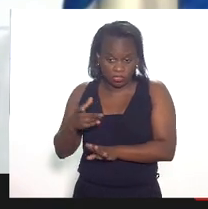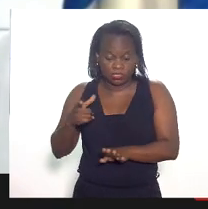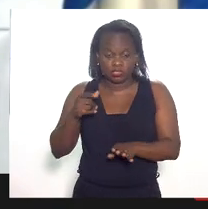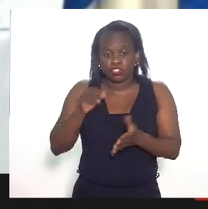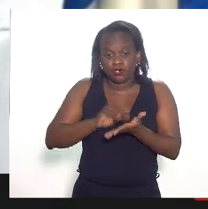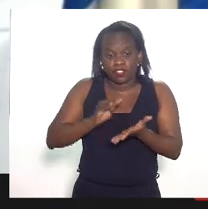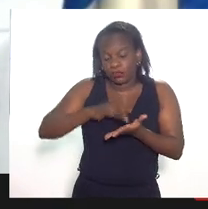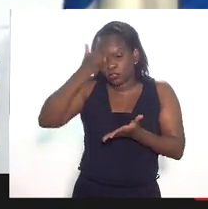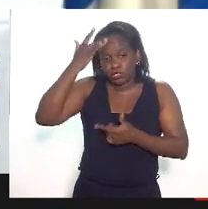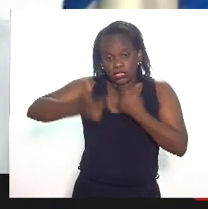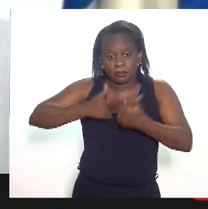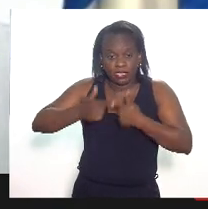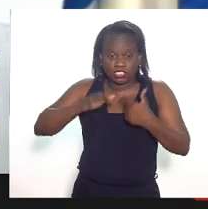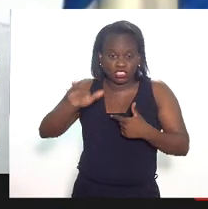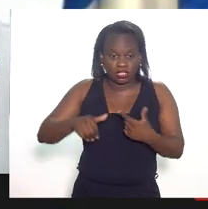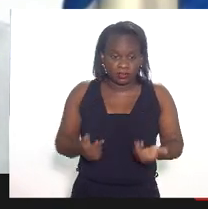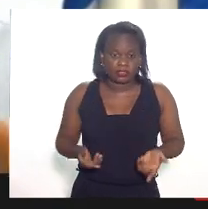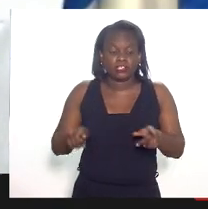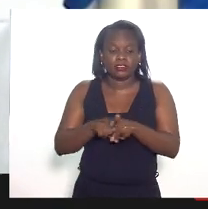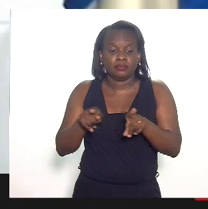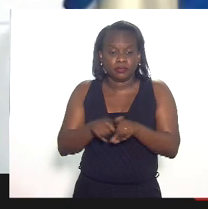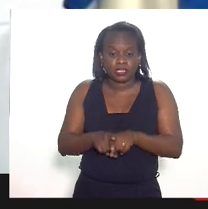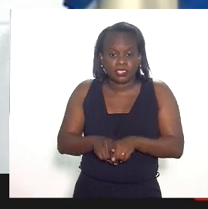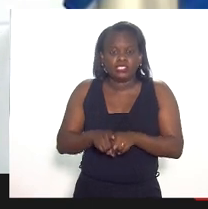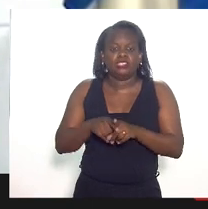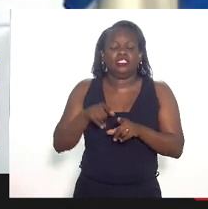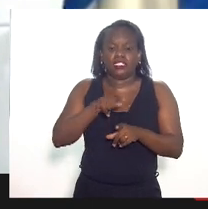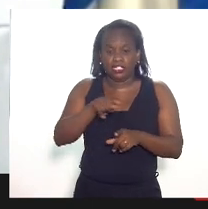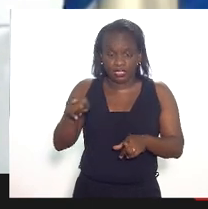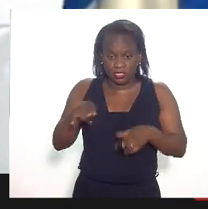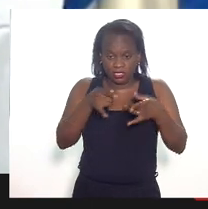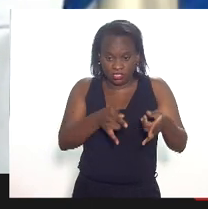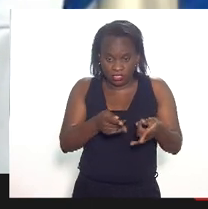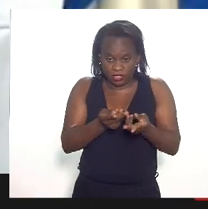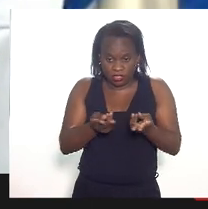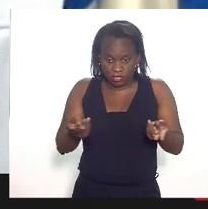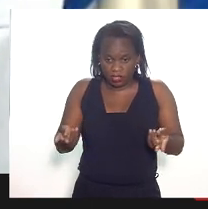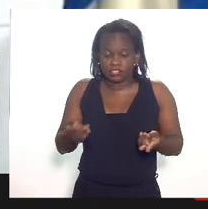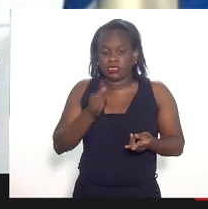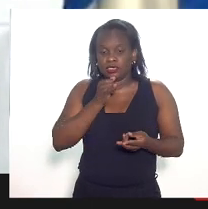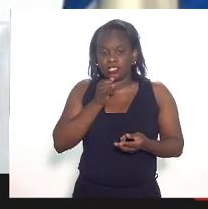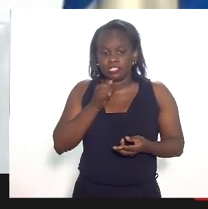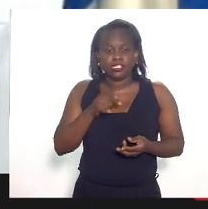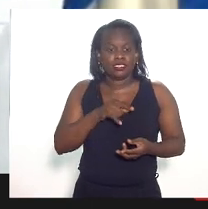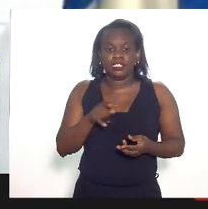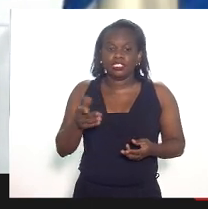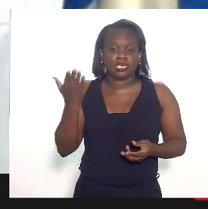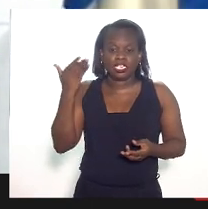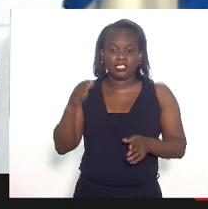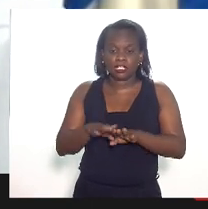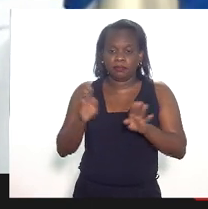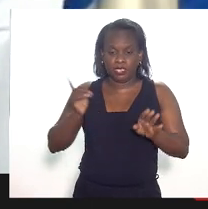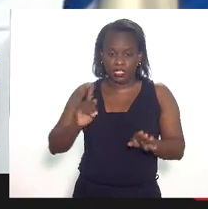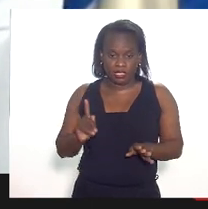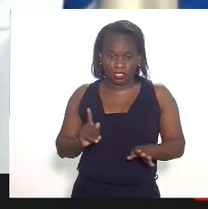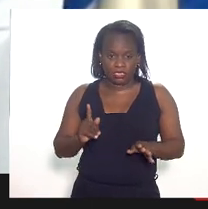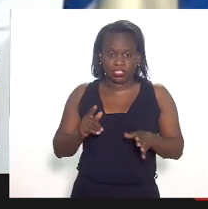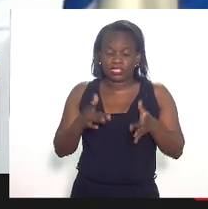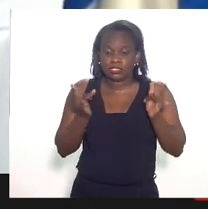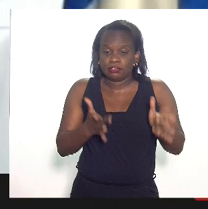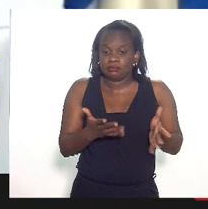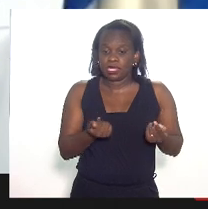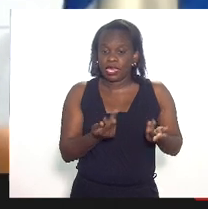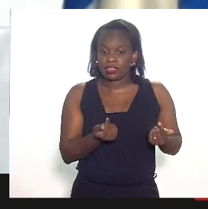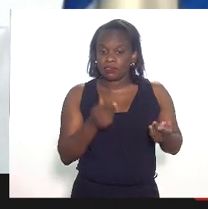recursos humanos. Já adiantando, esses leitos, por exemplo, vereador, eles não estavam abertos, eles não estavam funcionando para